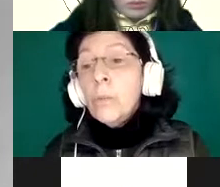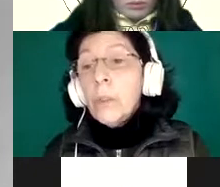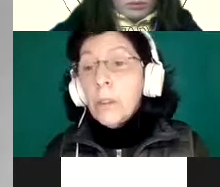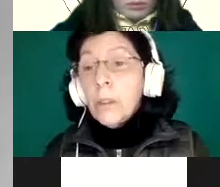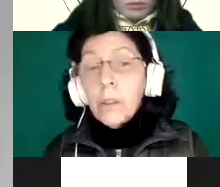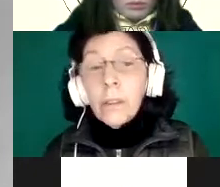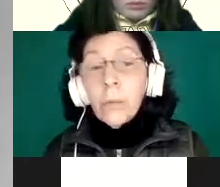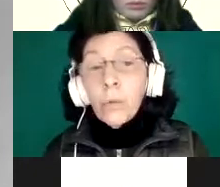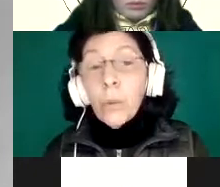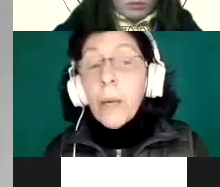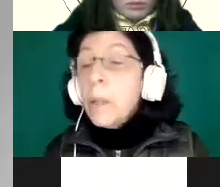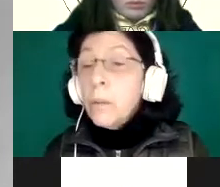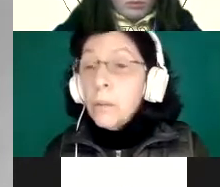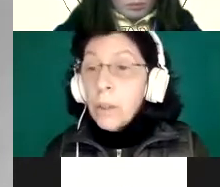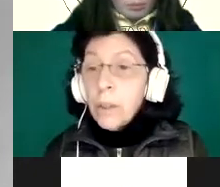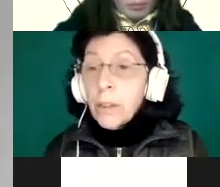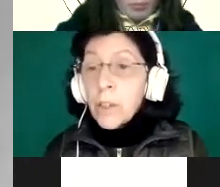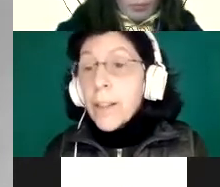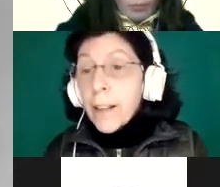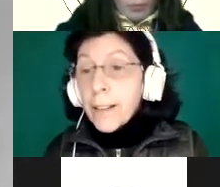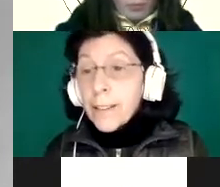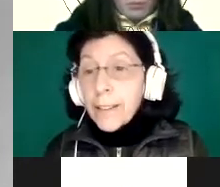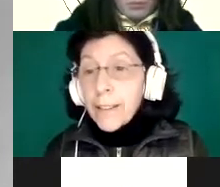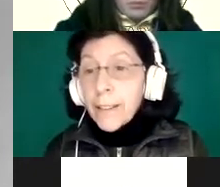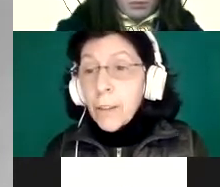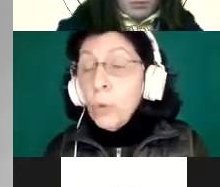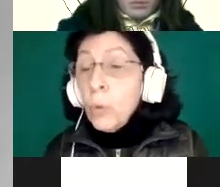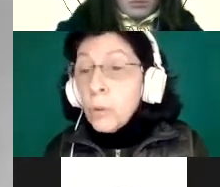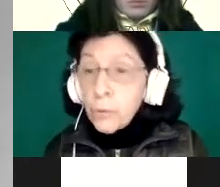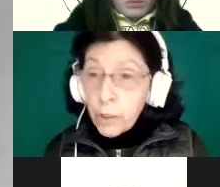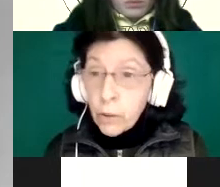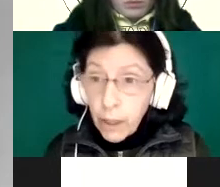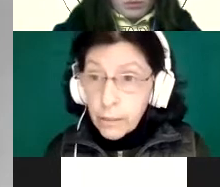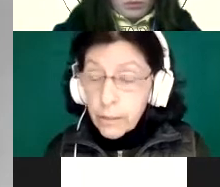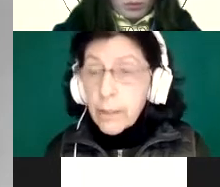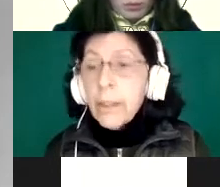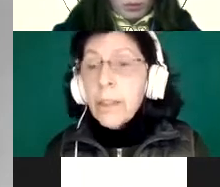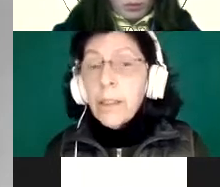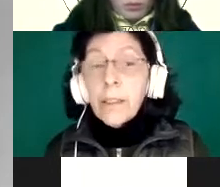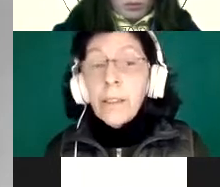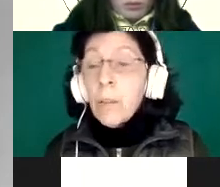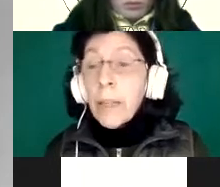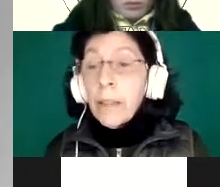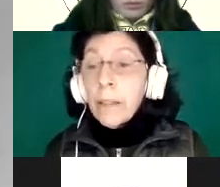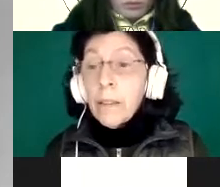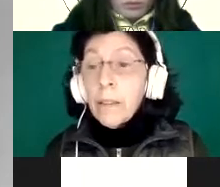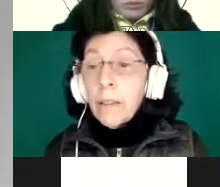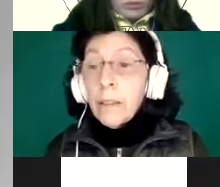escondido no seu âmago estará o núcleo fundacional que não